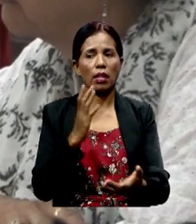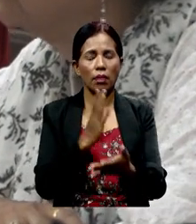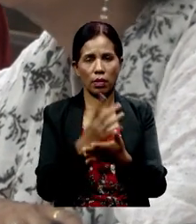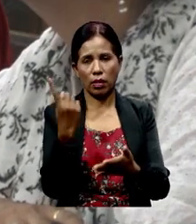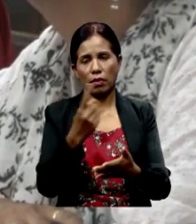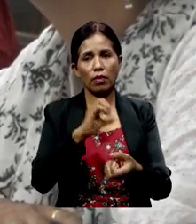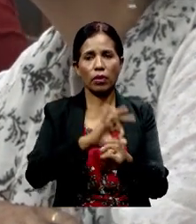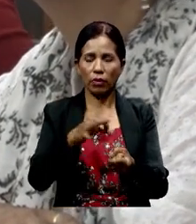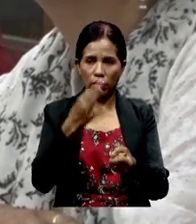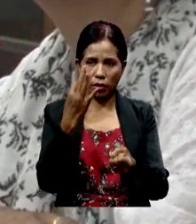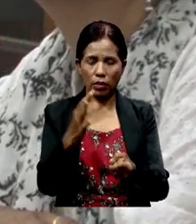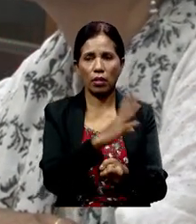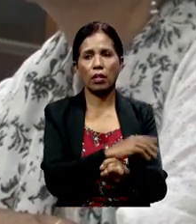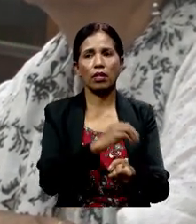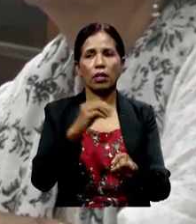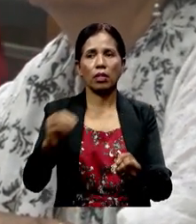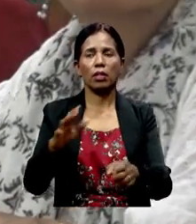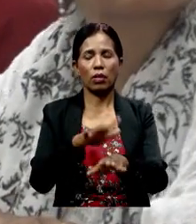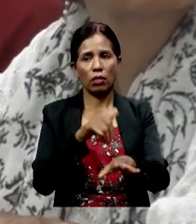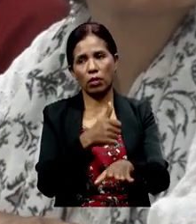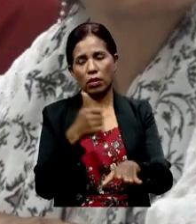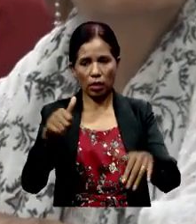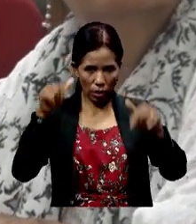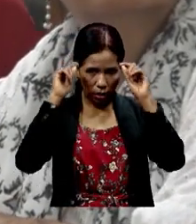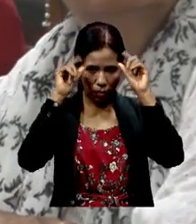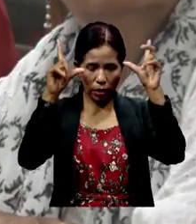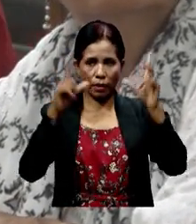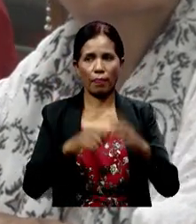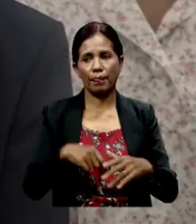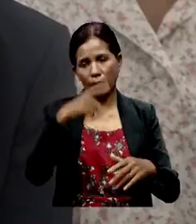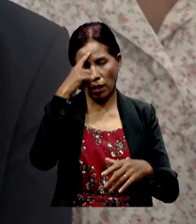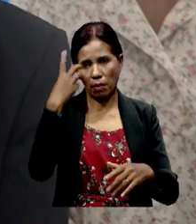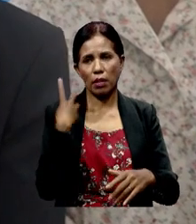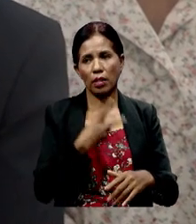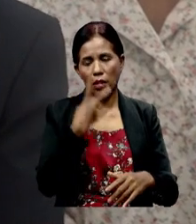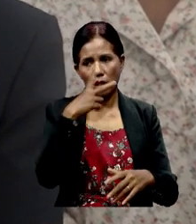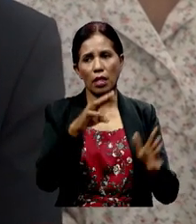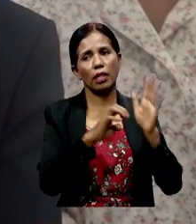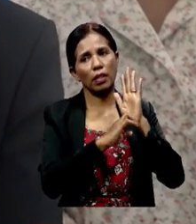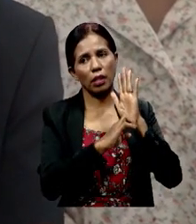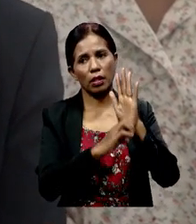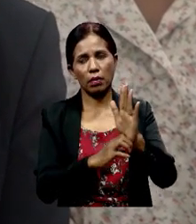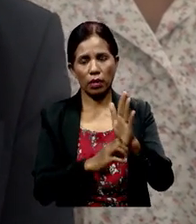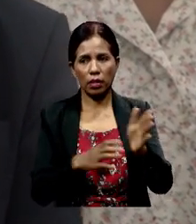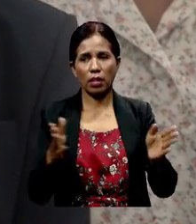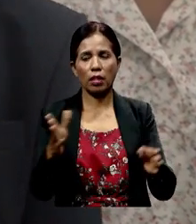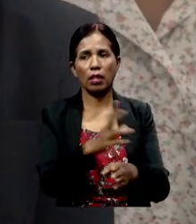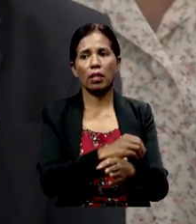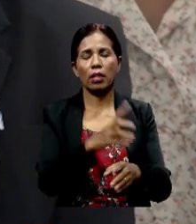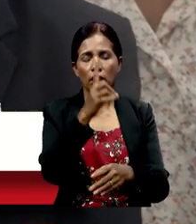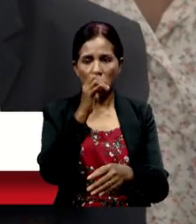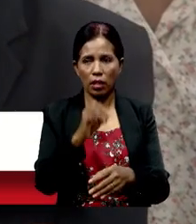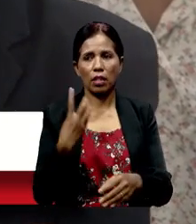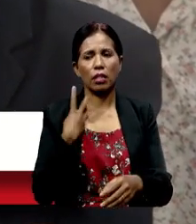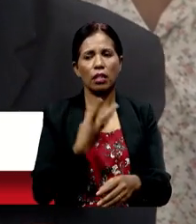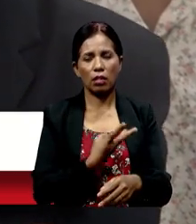fatem COVID-19, no molas radae Sira selo que a Timor-Leste. Também está rede, está exemplo, que quando ia dilelar em